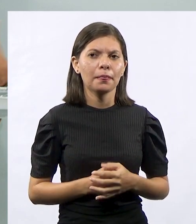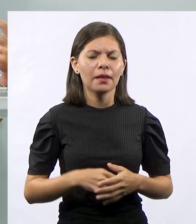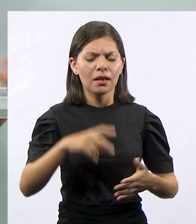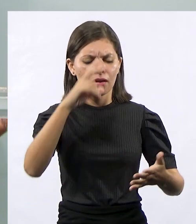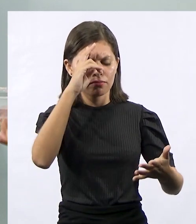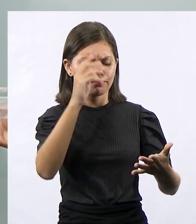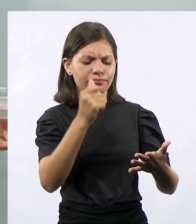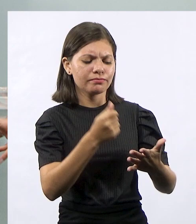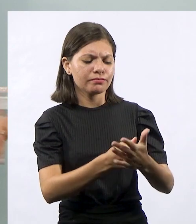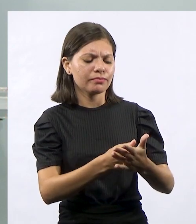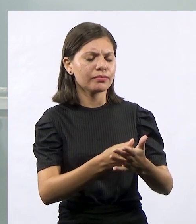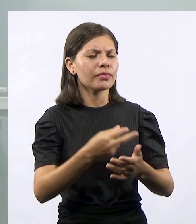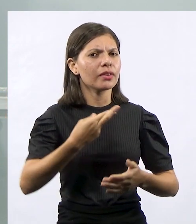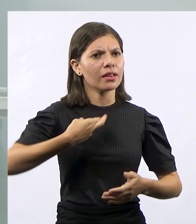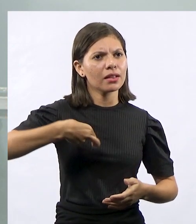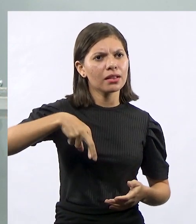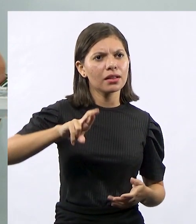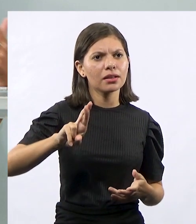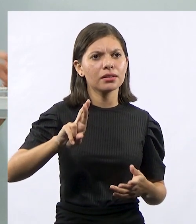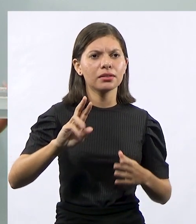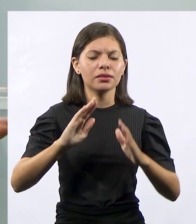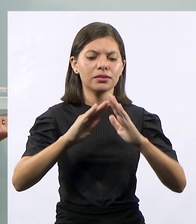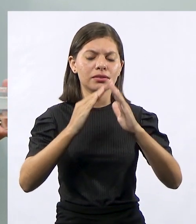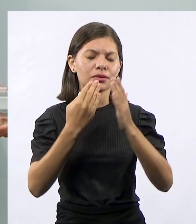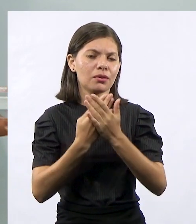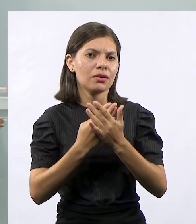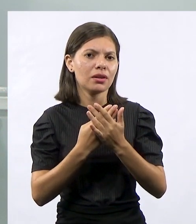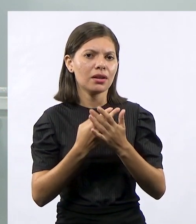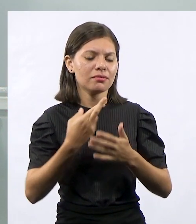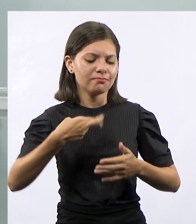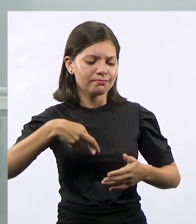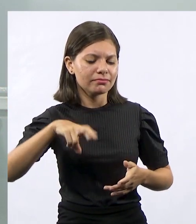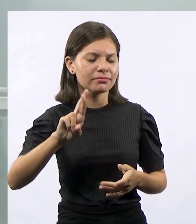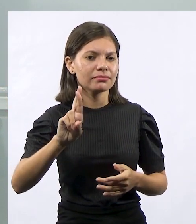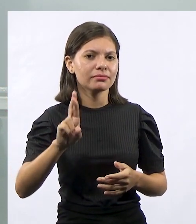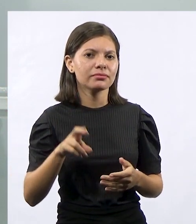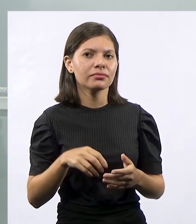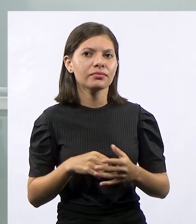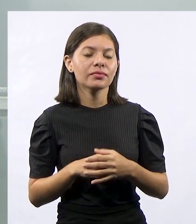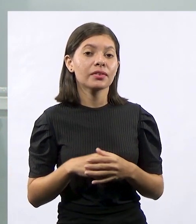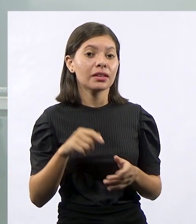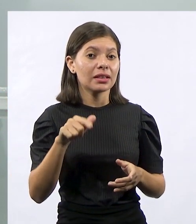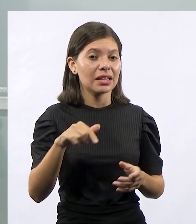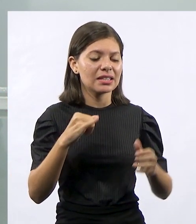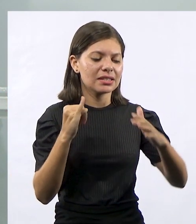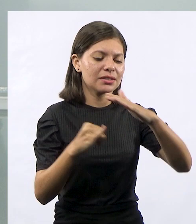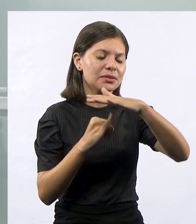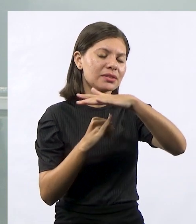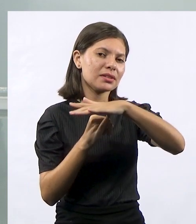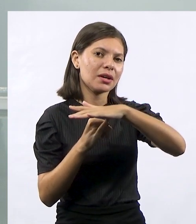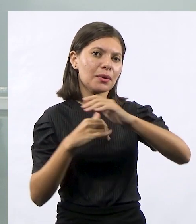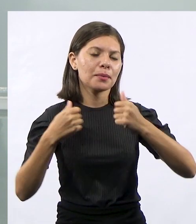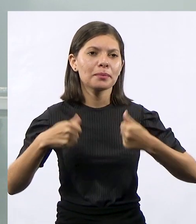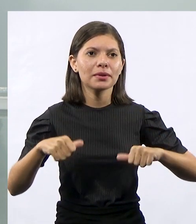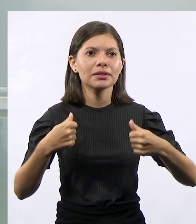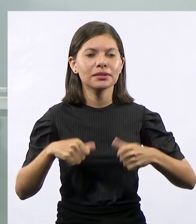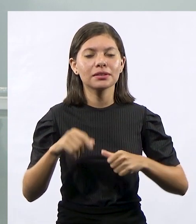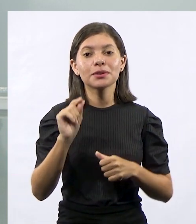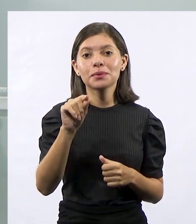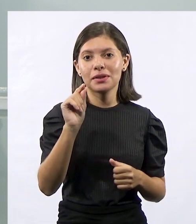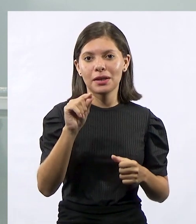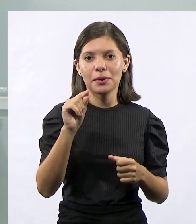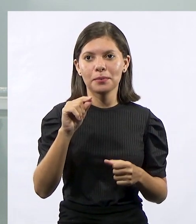uma confissão de fé, né? Aquelas escolas religiosas. Então, mesmo nessas instituições, é